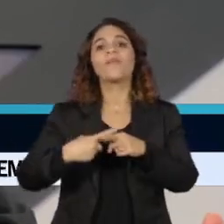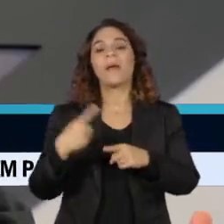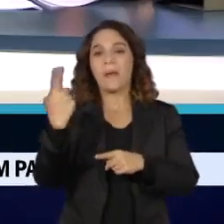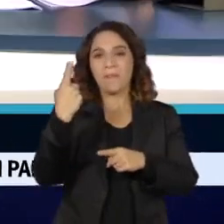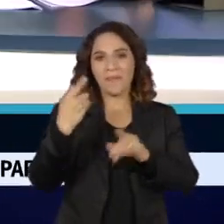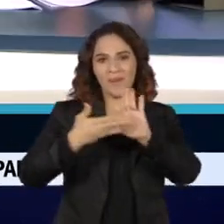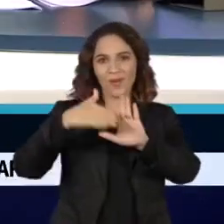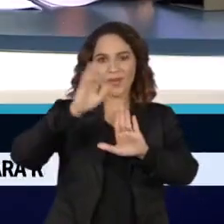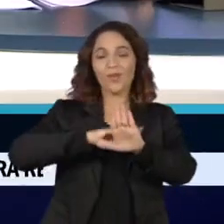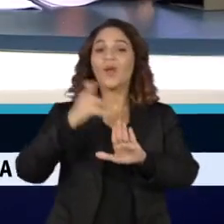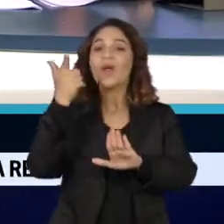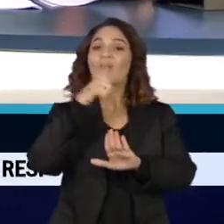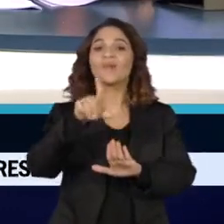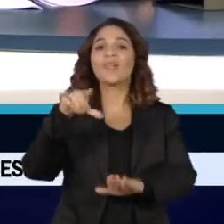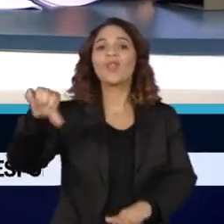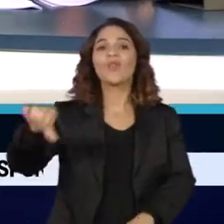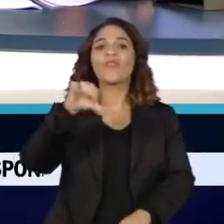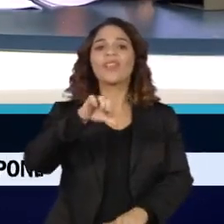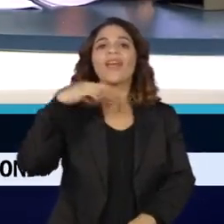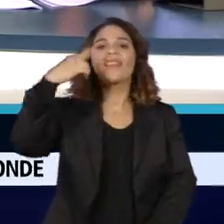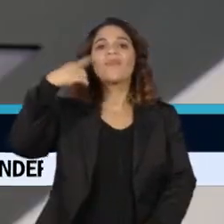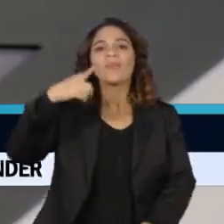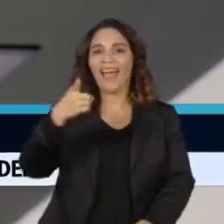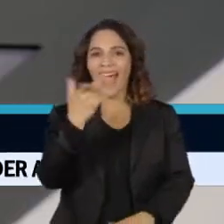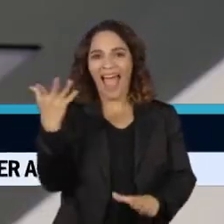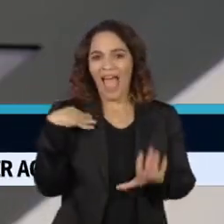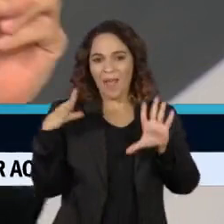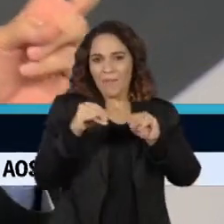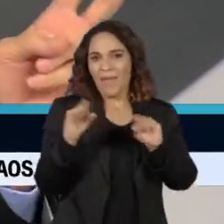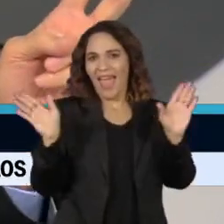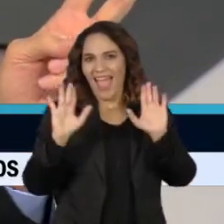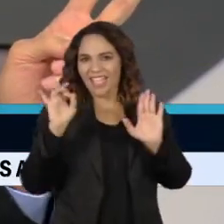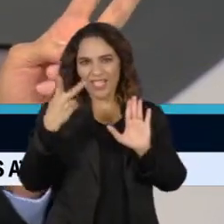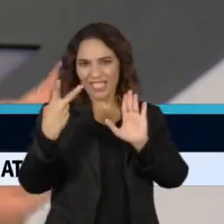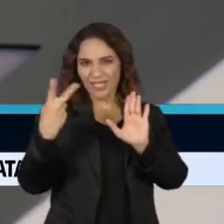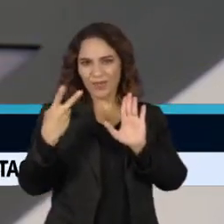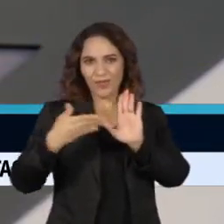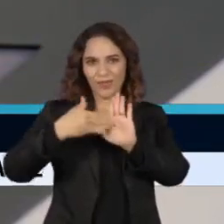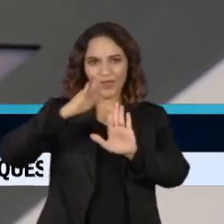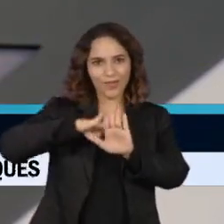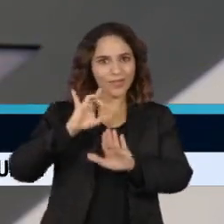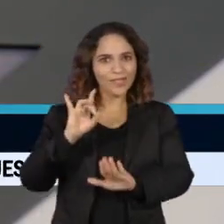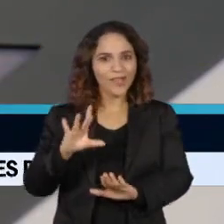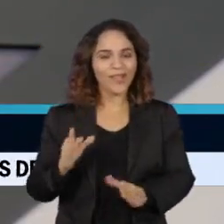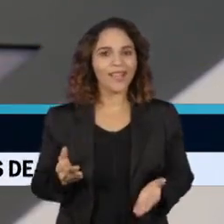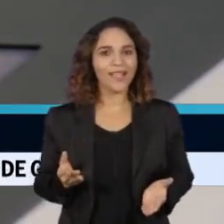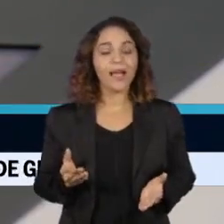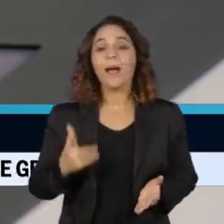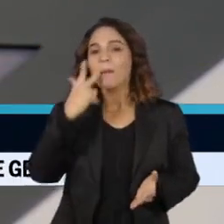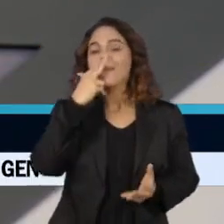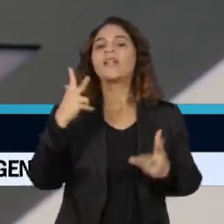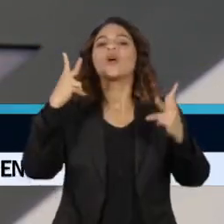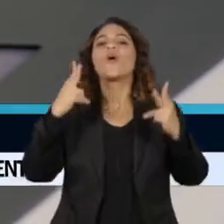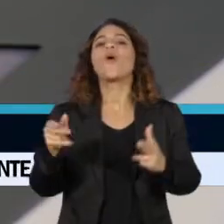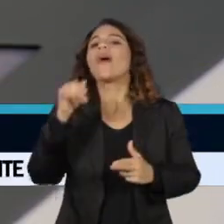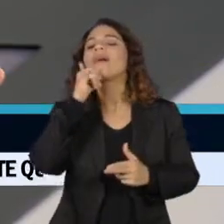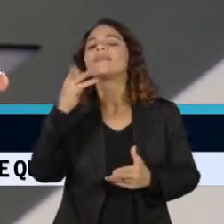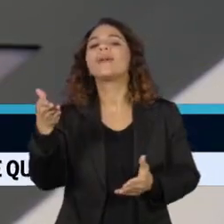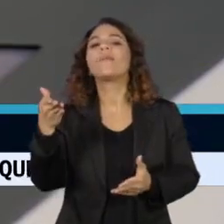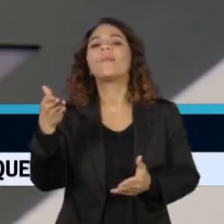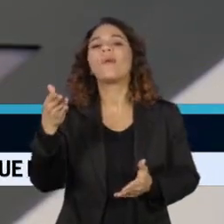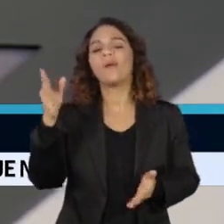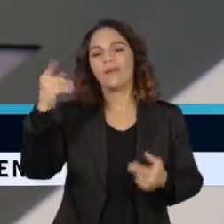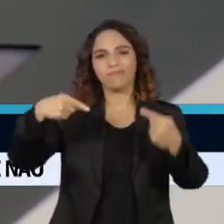dos 99 deputados deles. Então, isso eles não querem mexer, eles querem só o segundo turno. É como se no jogo Brasil, no jogo que